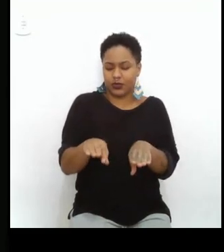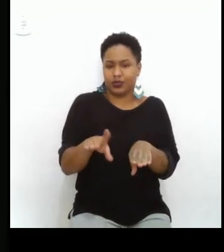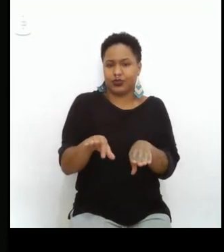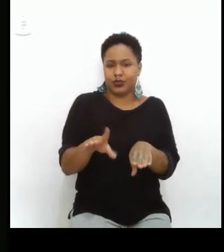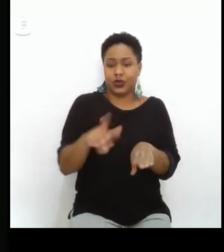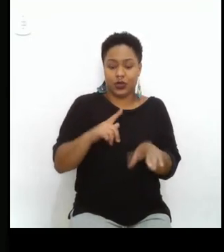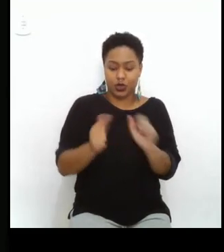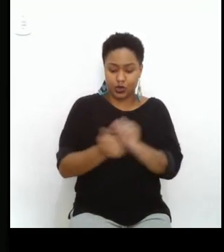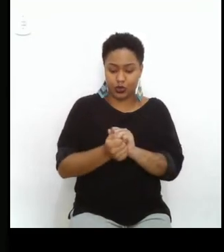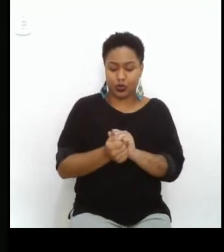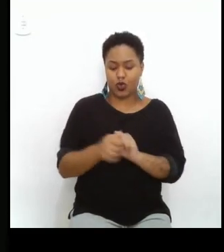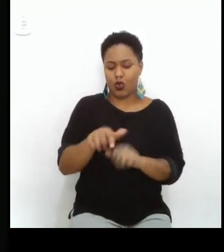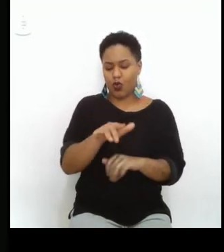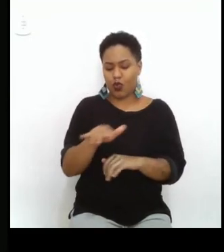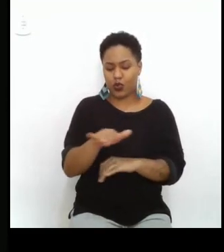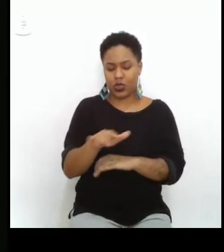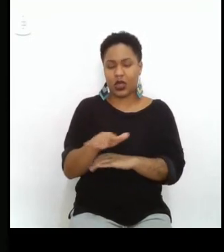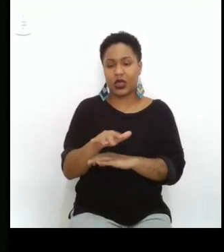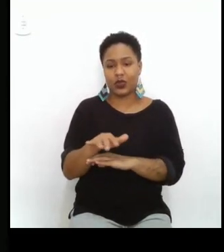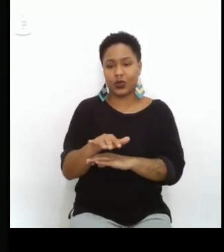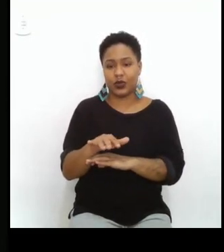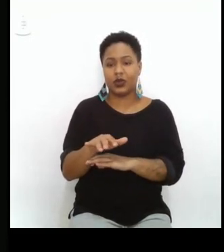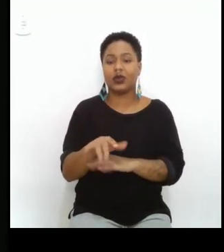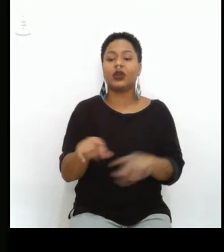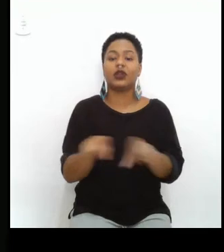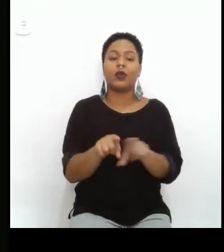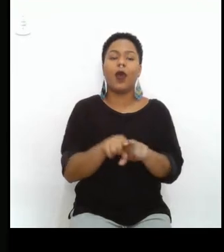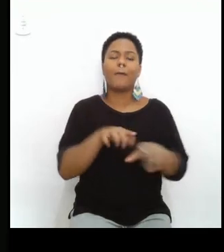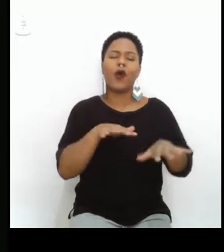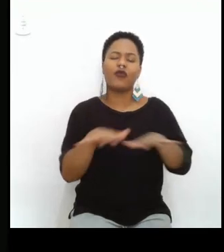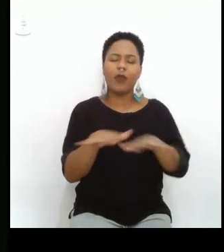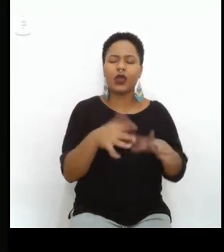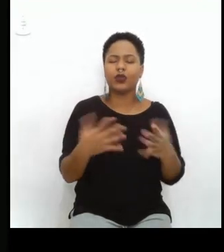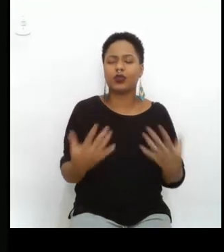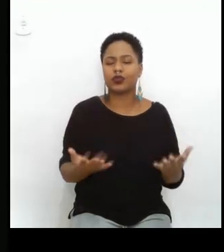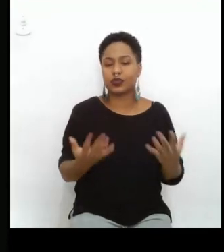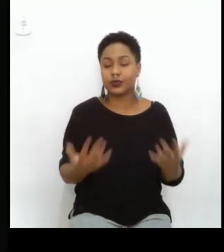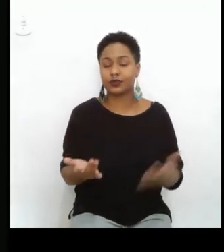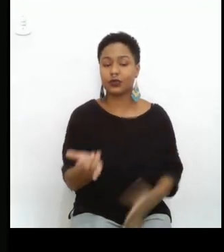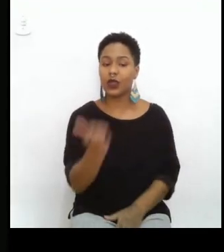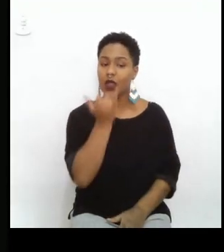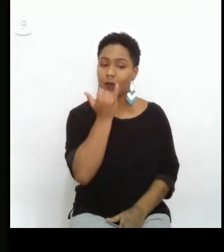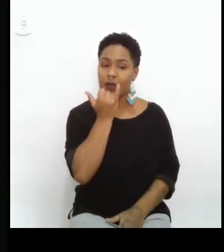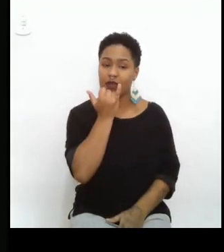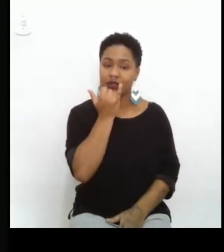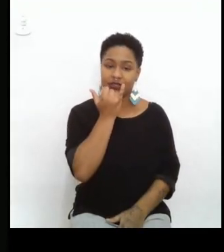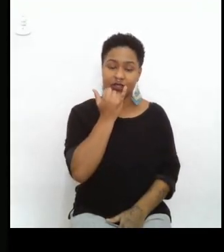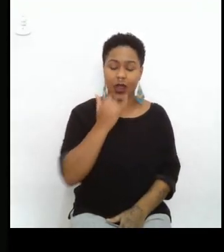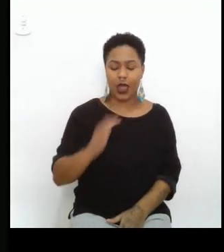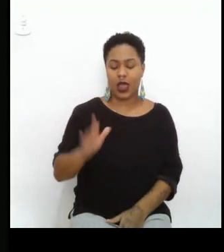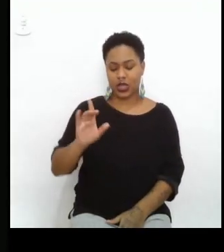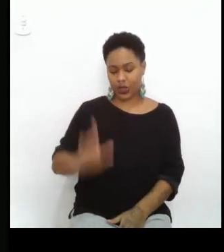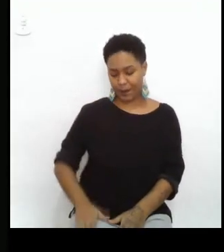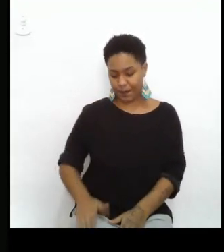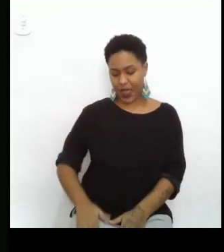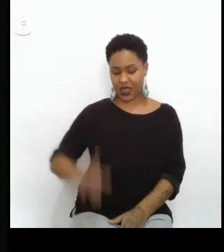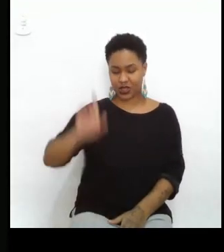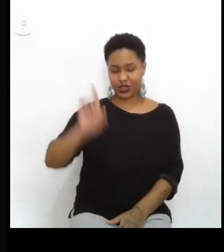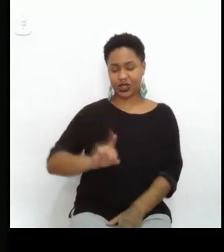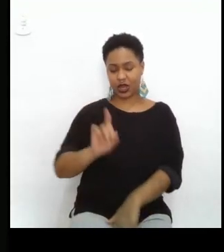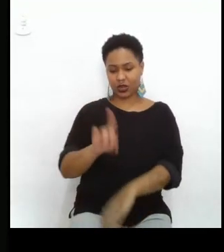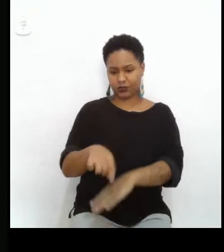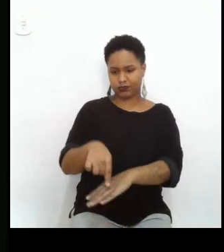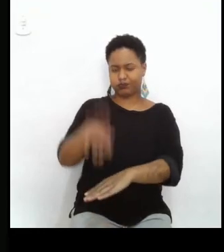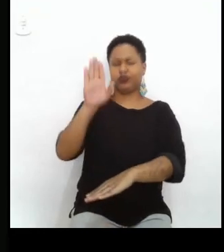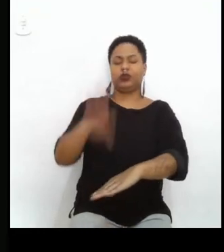três esses movimentos mais sutis repente só perna direita levantou-se abruptamente Então bate